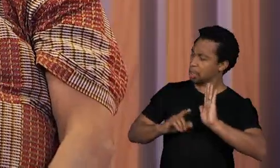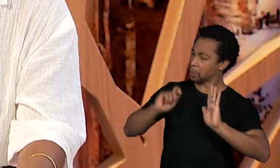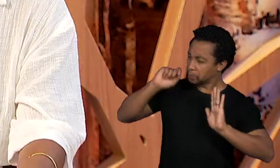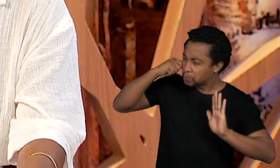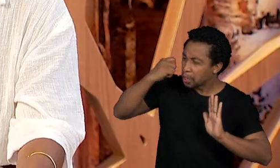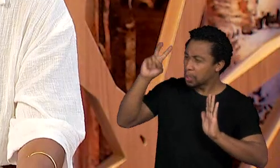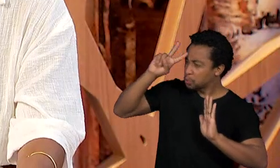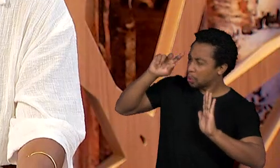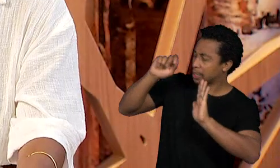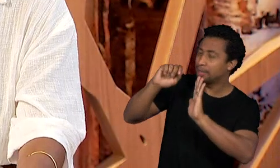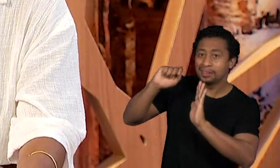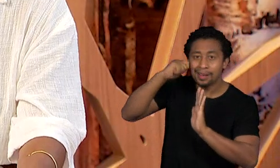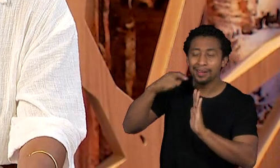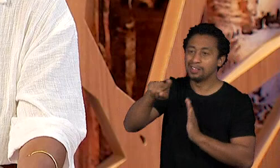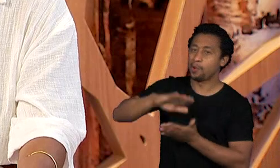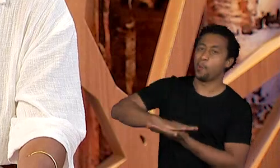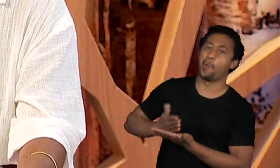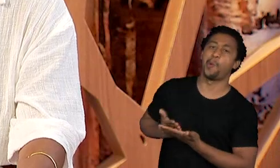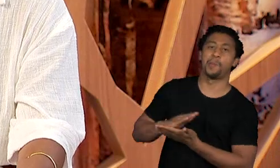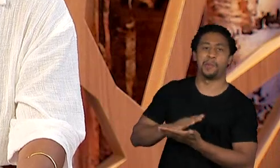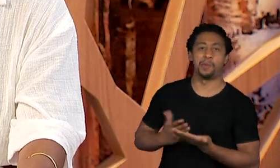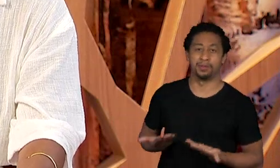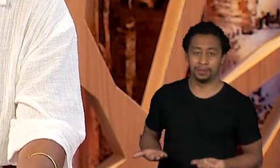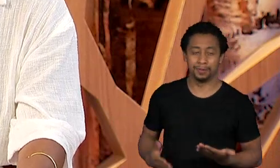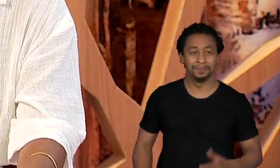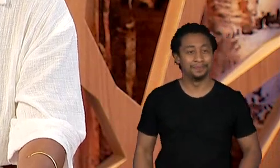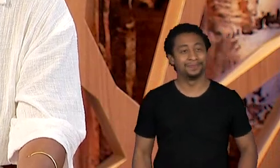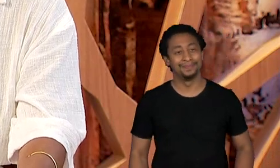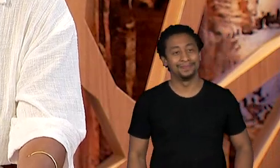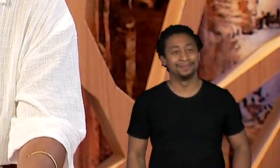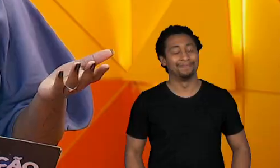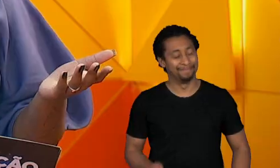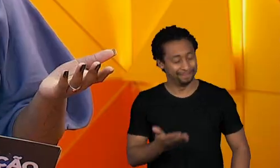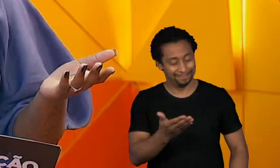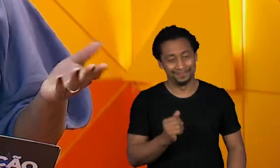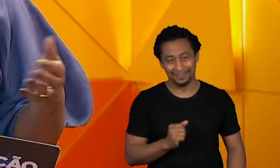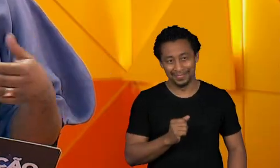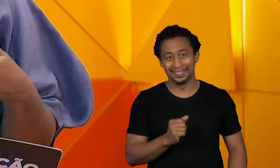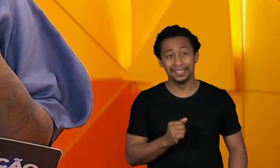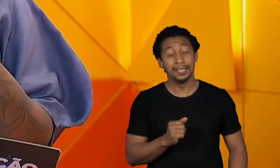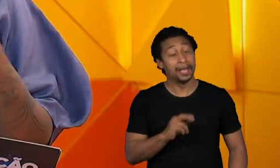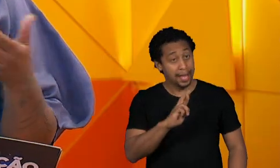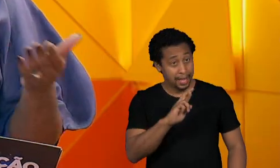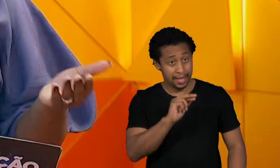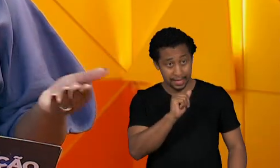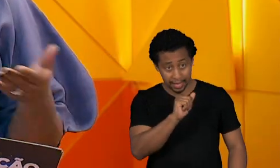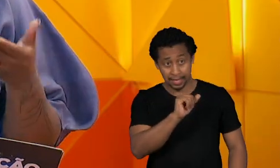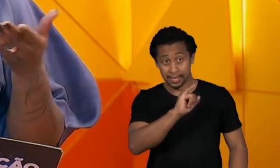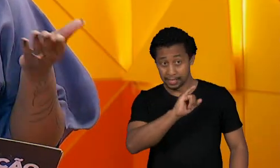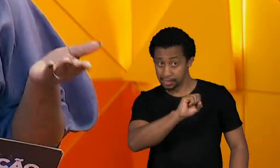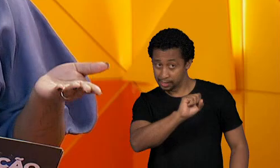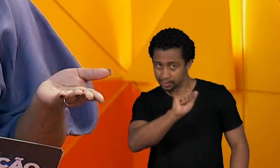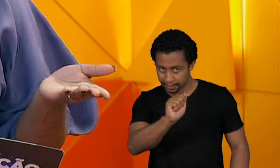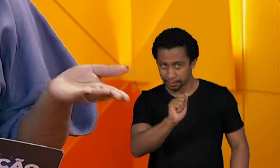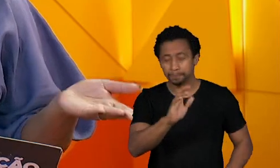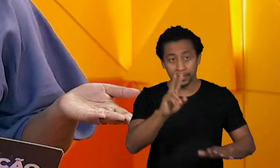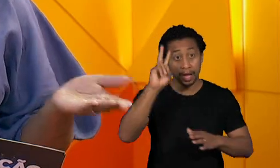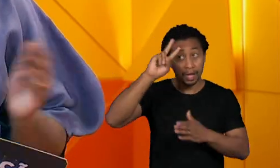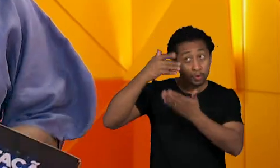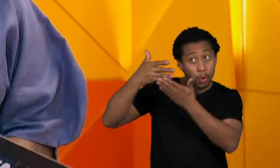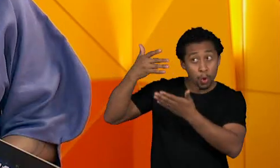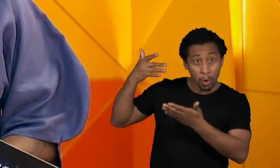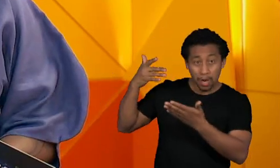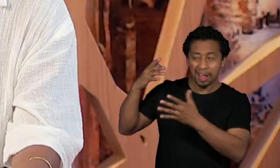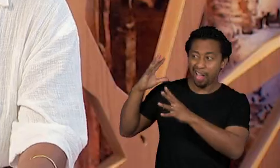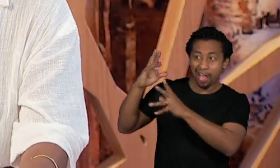mudança. E, Raíssa, coincidentemente, essa memória que é apagada, ela inclui a trajetória de inúmeras pessoas negras, não